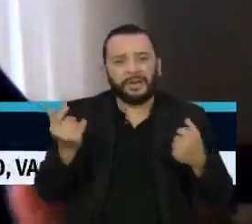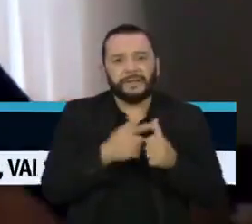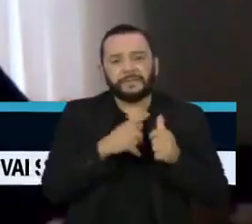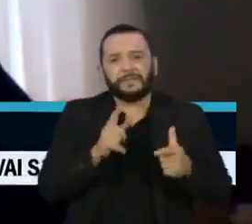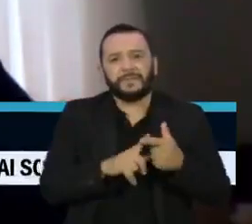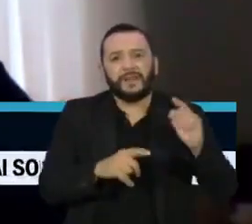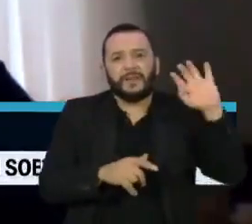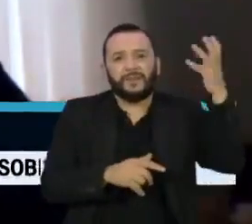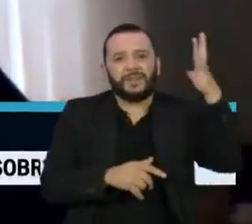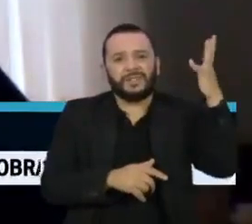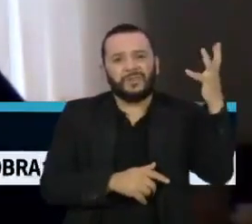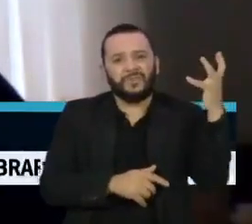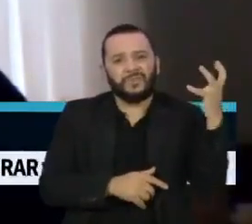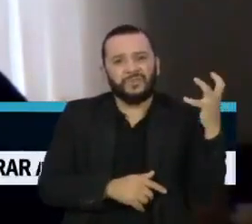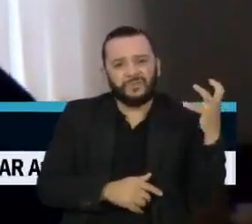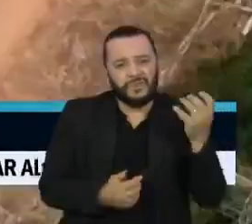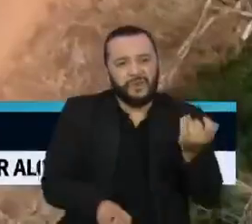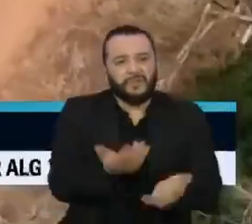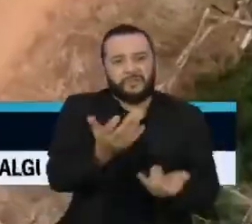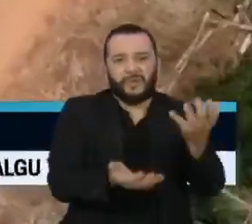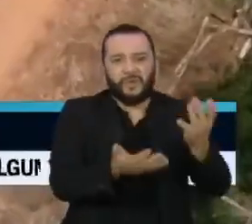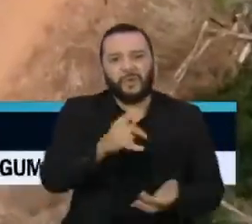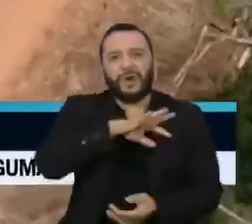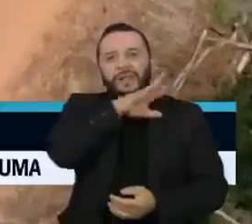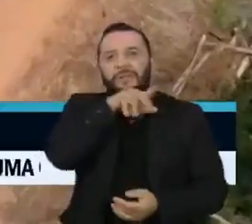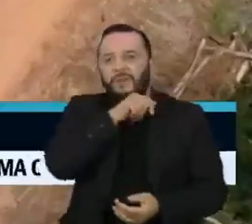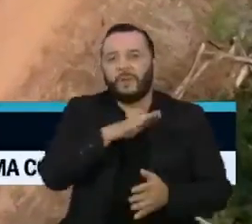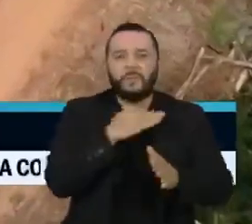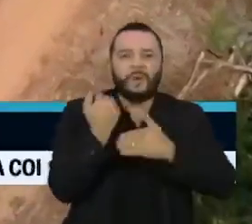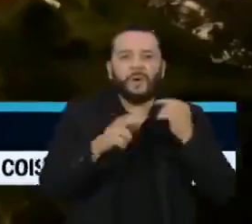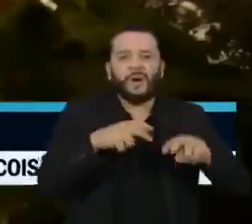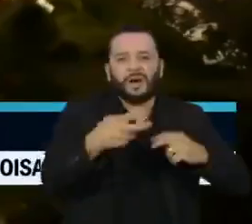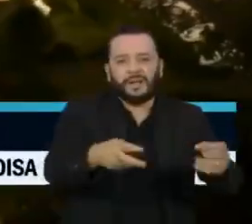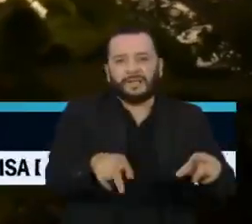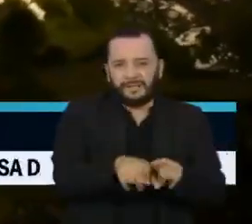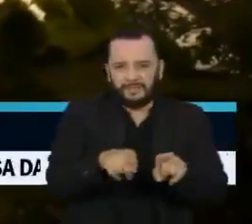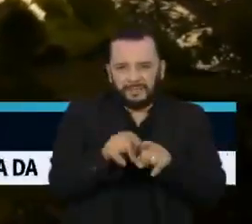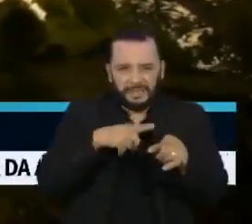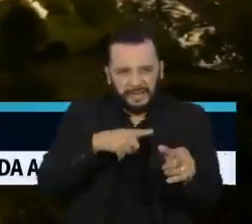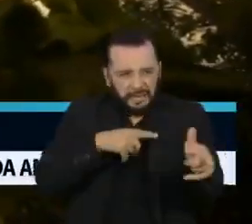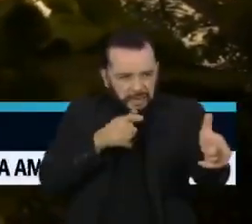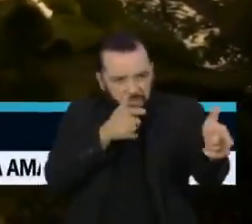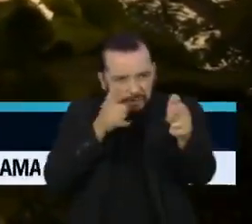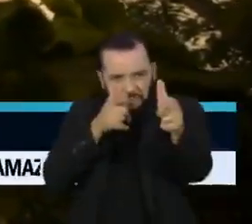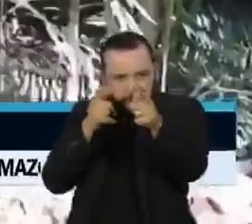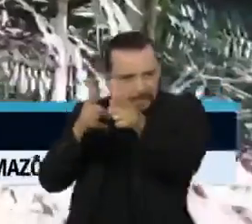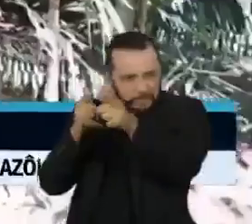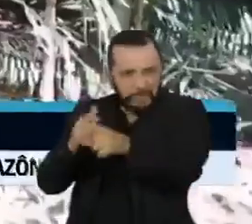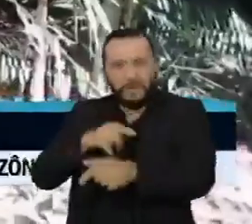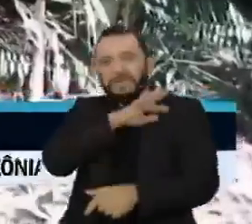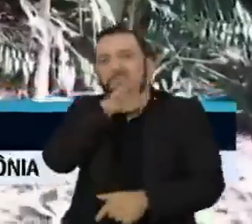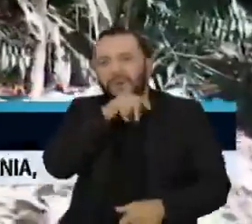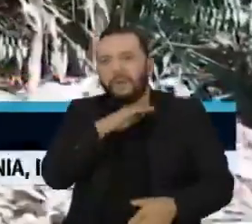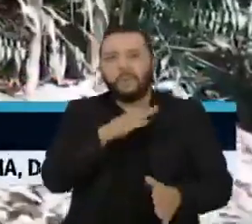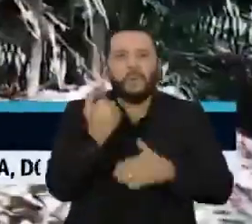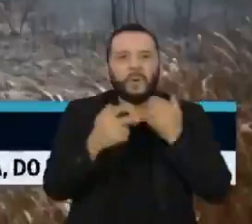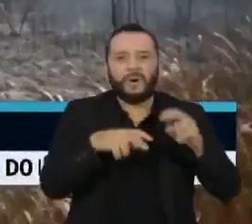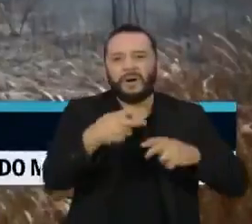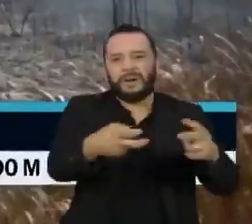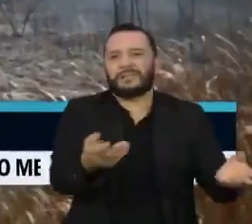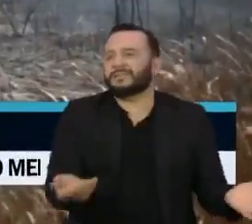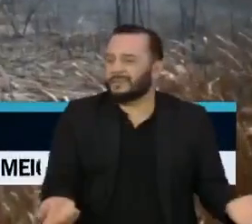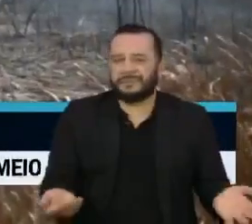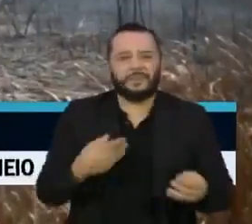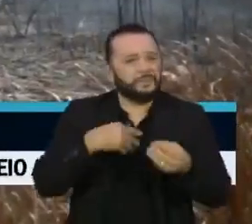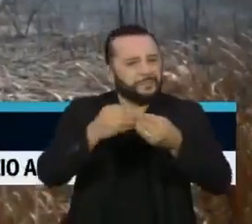floresta vai secando, o fogo mata as espécies, a fauna, que é a caça, ela foge da região também. Então, os impactos